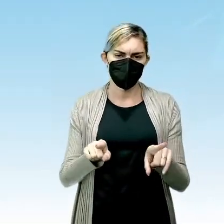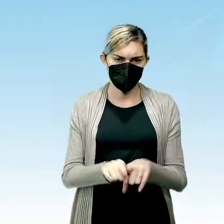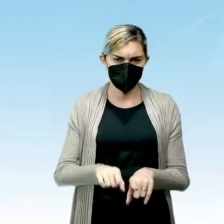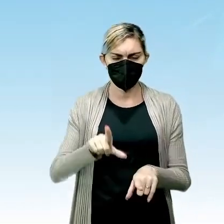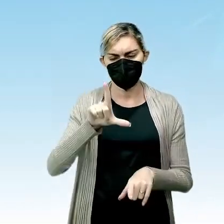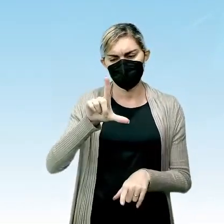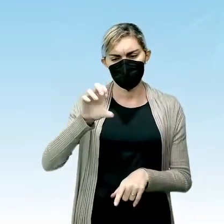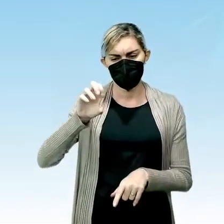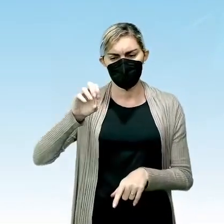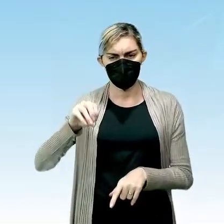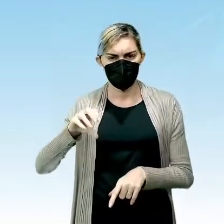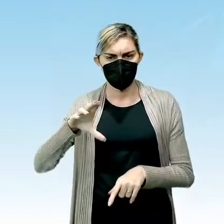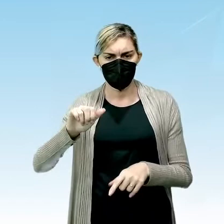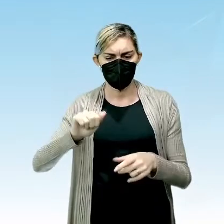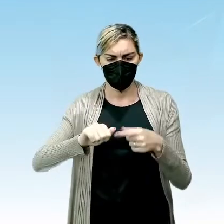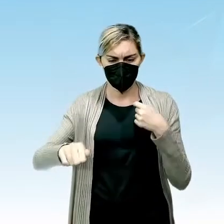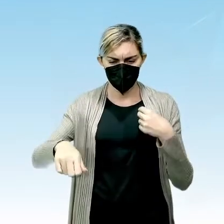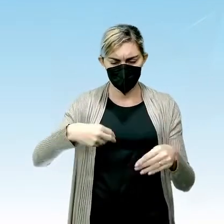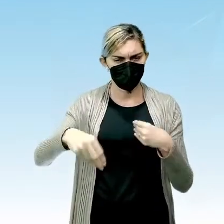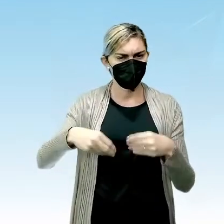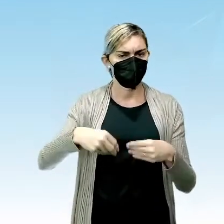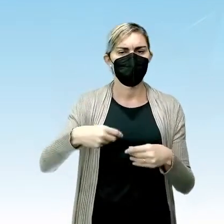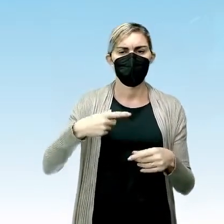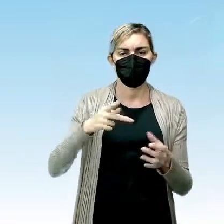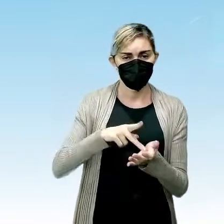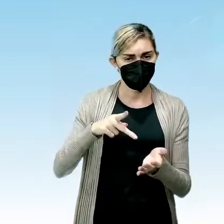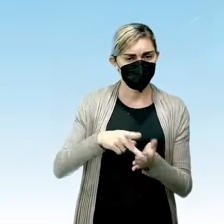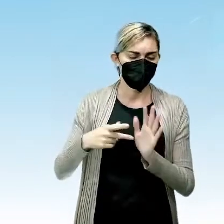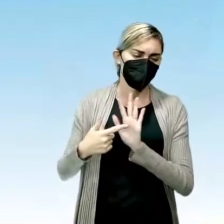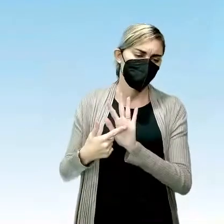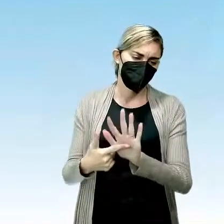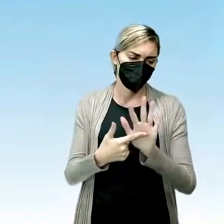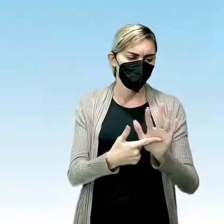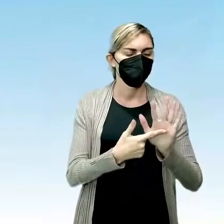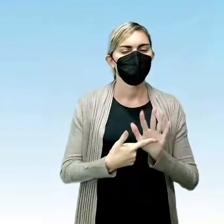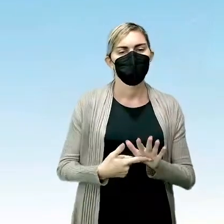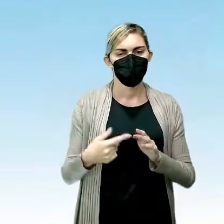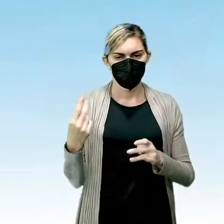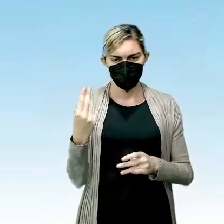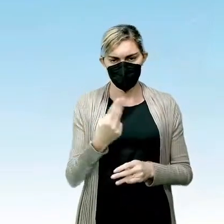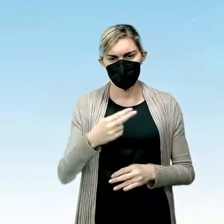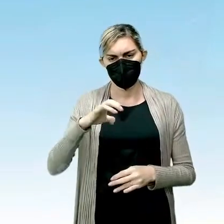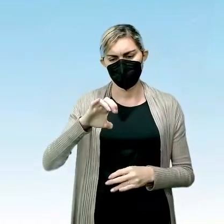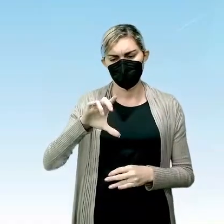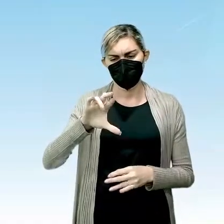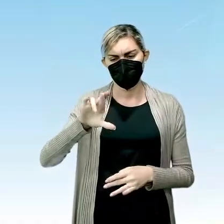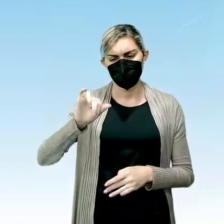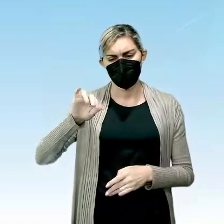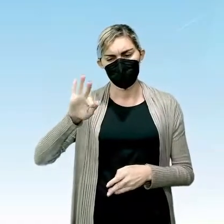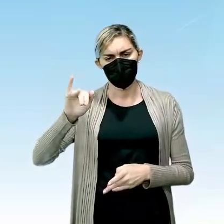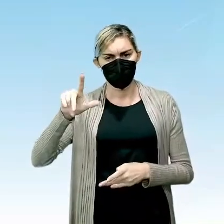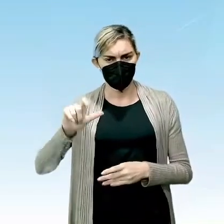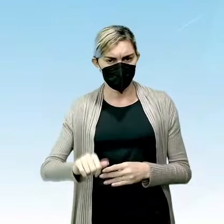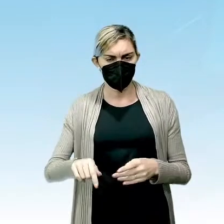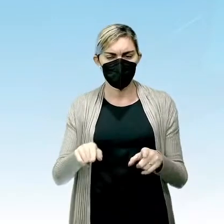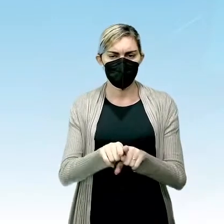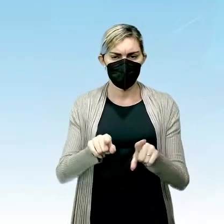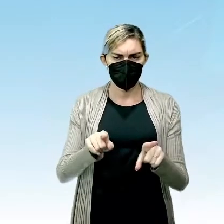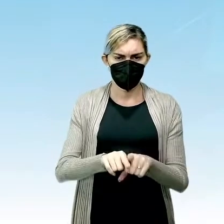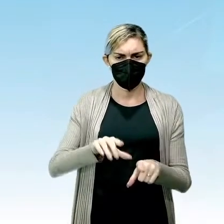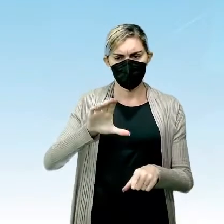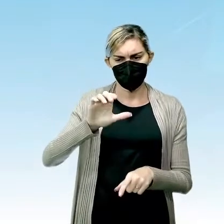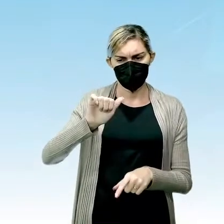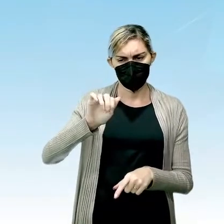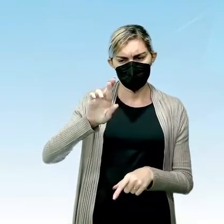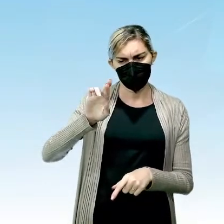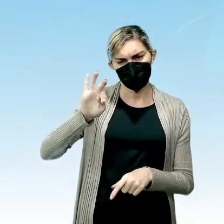leucoplasto. O cloroplasto, na verdade, ele vai apresentar o que a gente chama de clorofila e também de carotenoides em